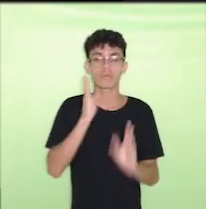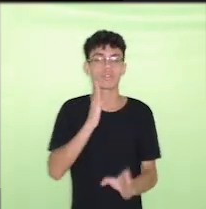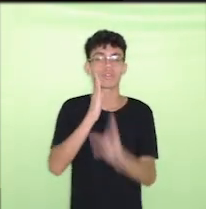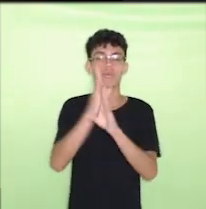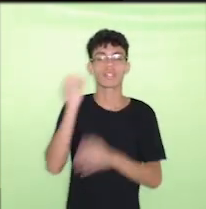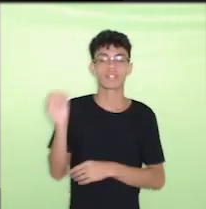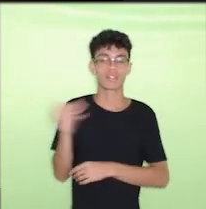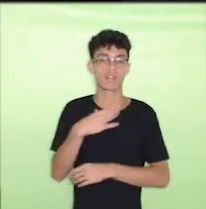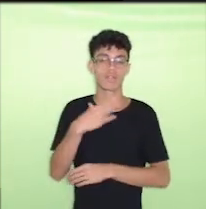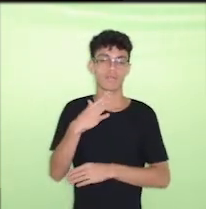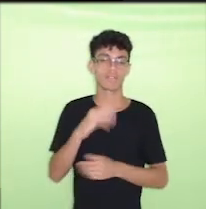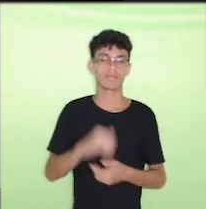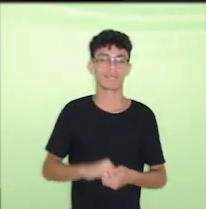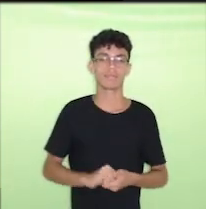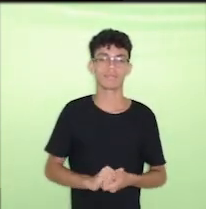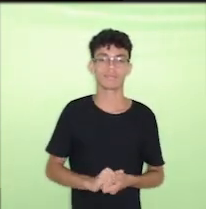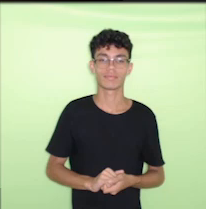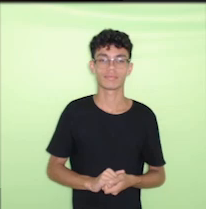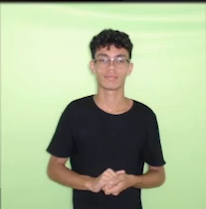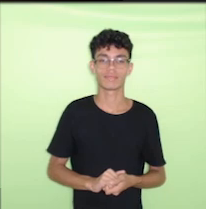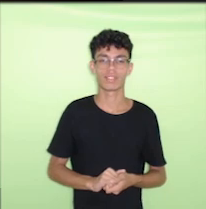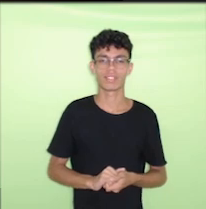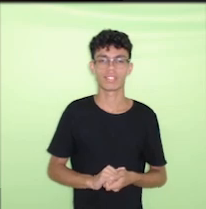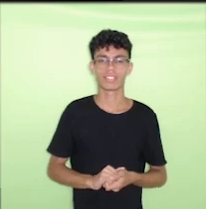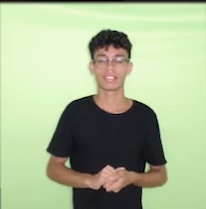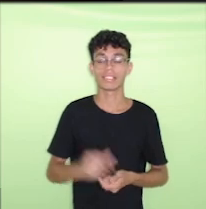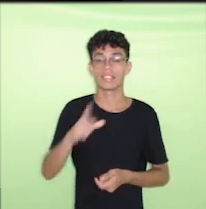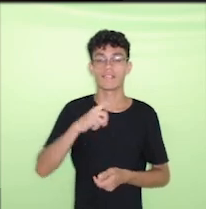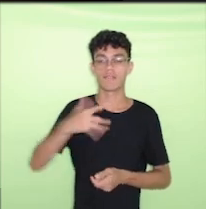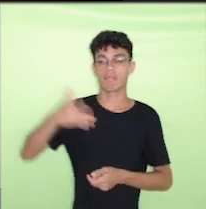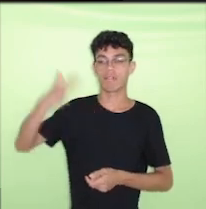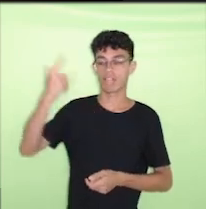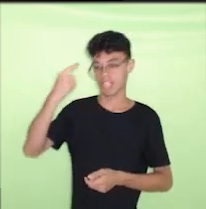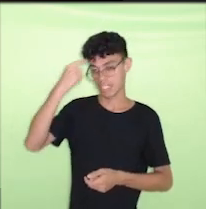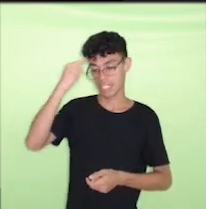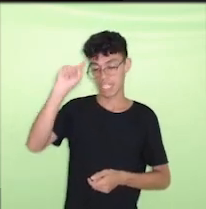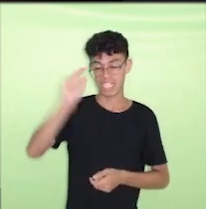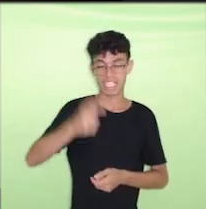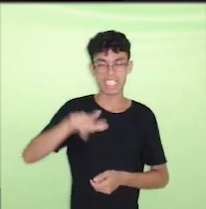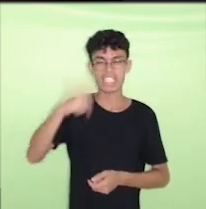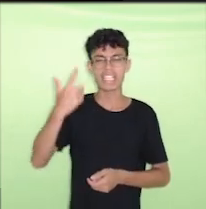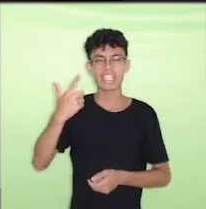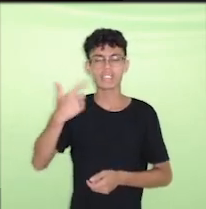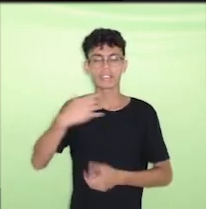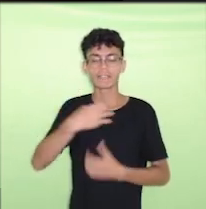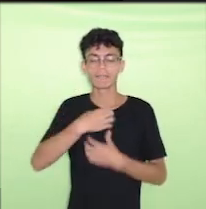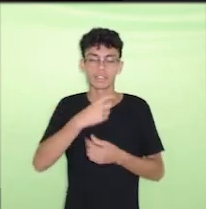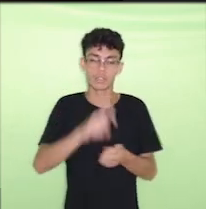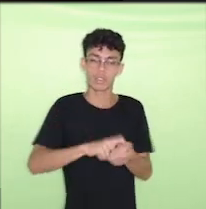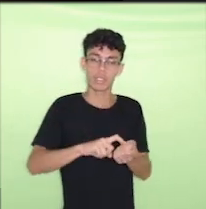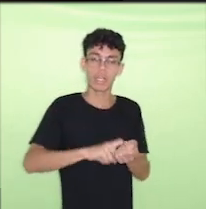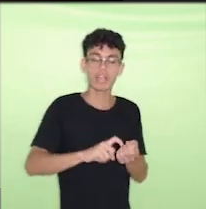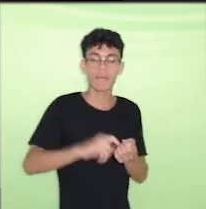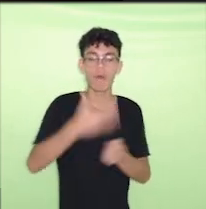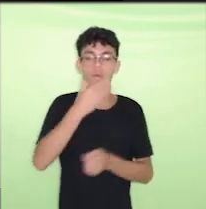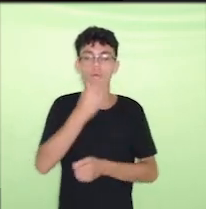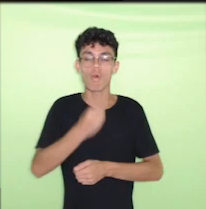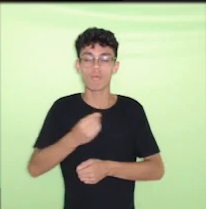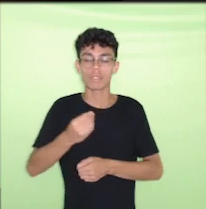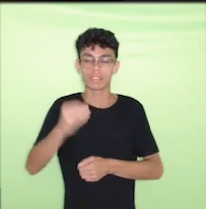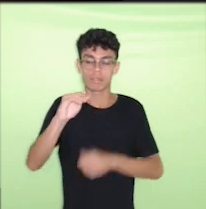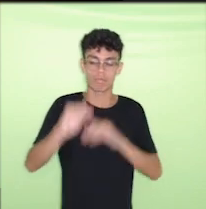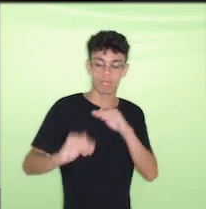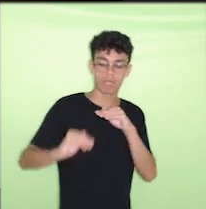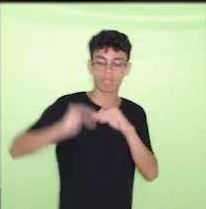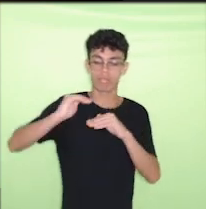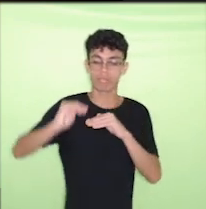descoberta. Temerário. Já houve ideias que nos irritaram bastante. O ponto ômega que vai